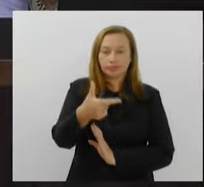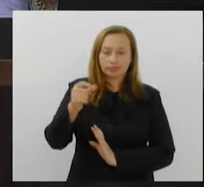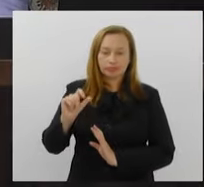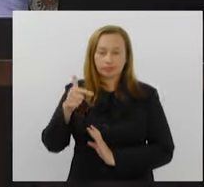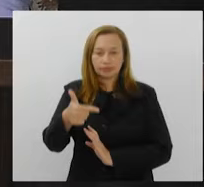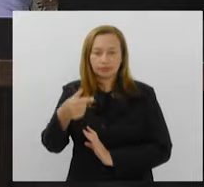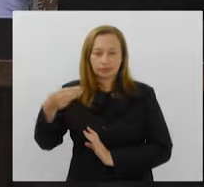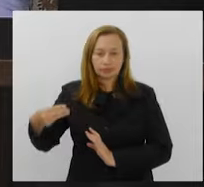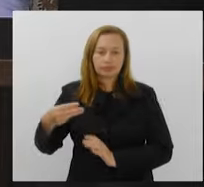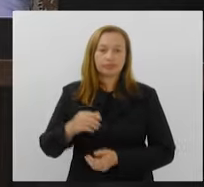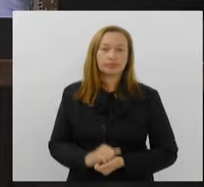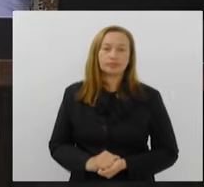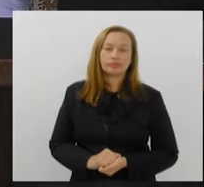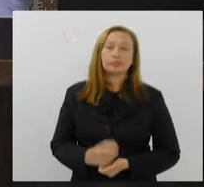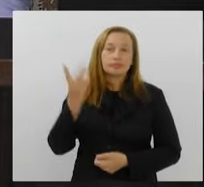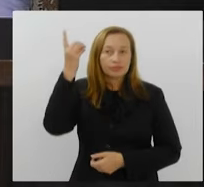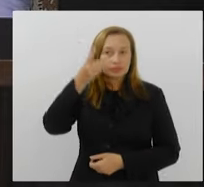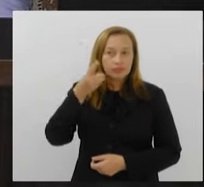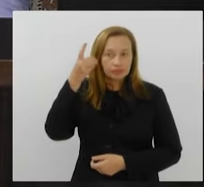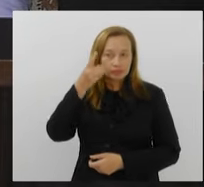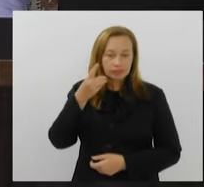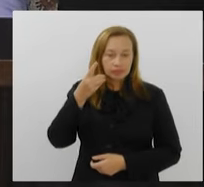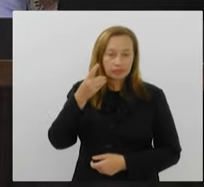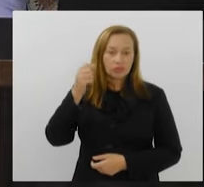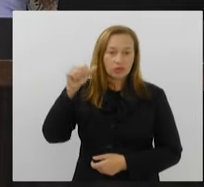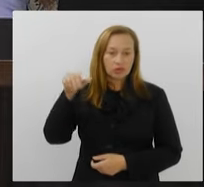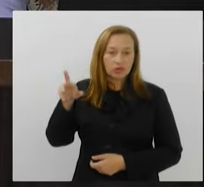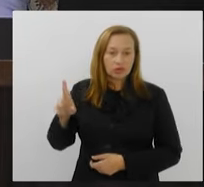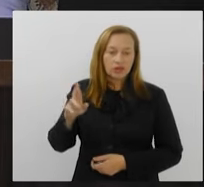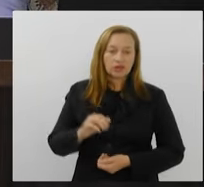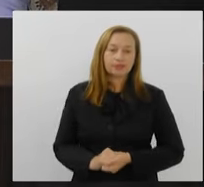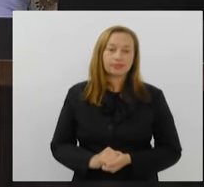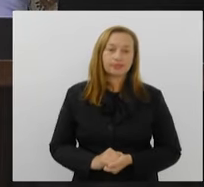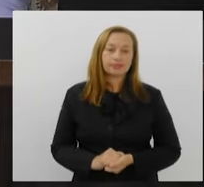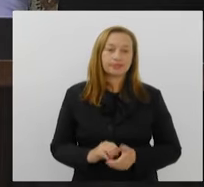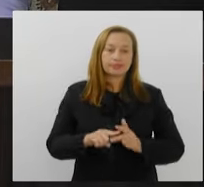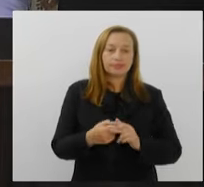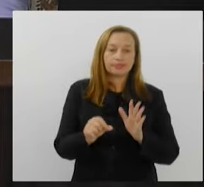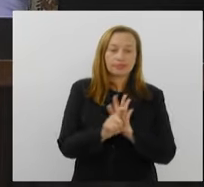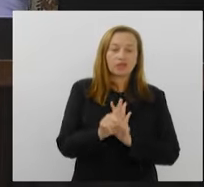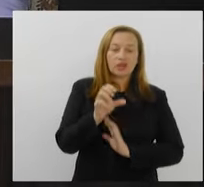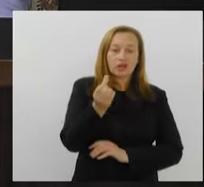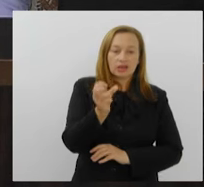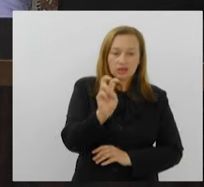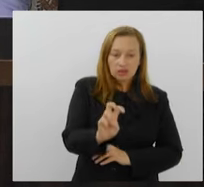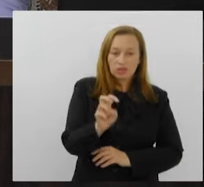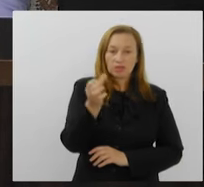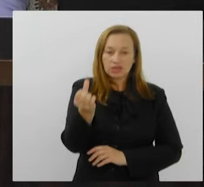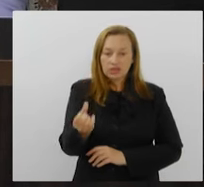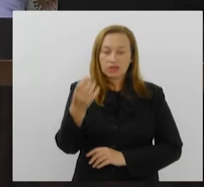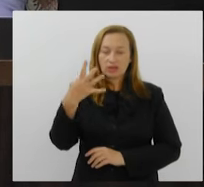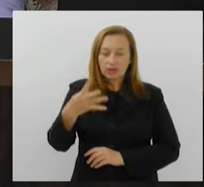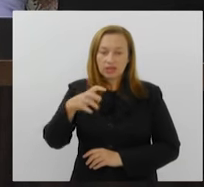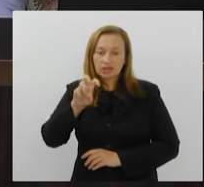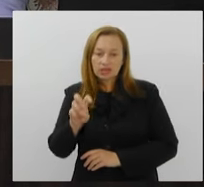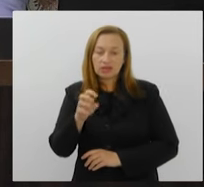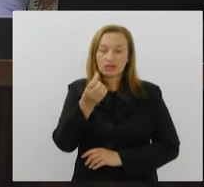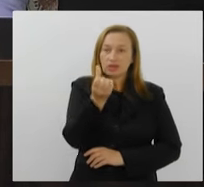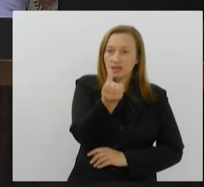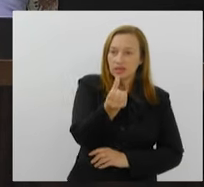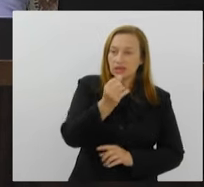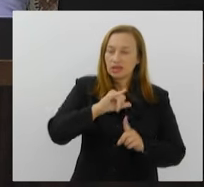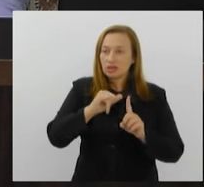1553/2023, de autoria do deputado Rosenberg Reis, que altera a lei número 5.645, de 6 de